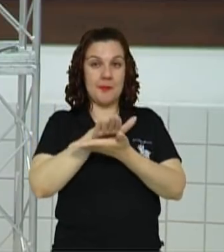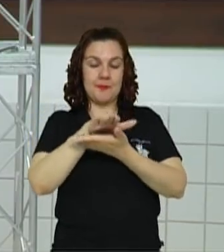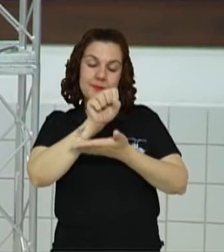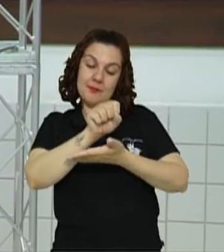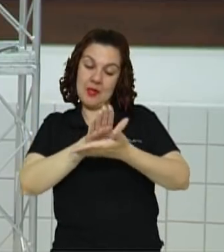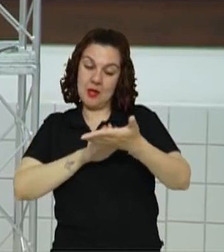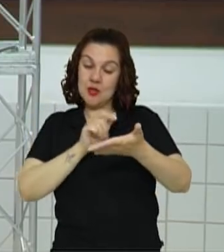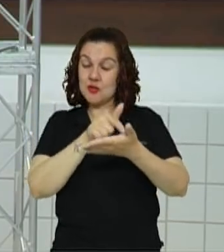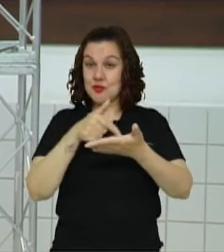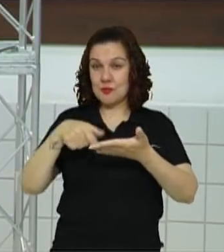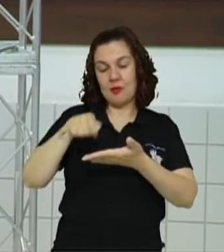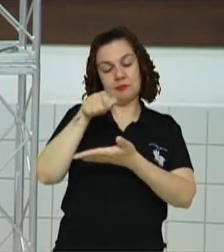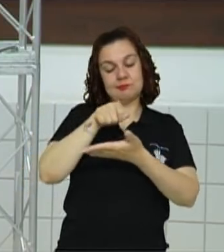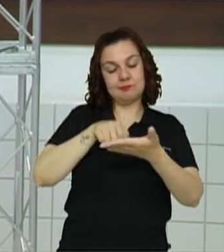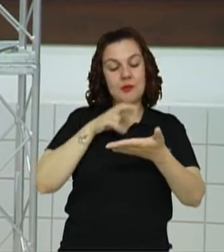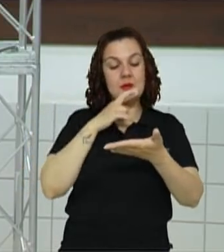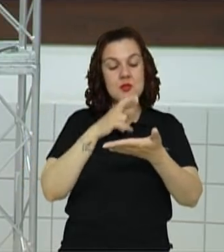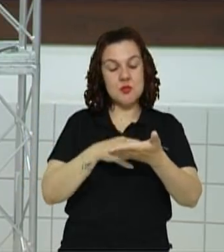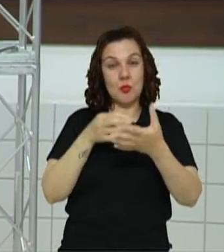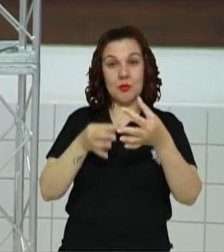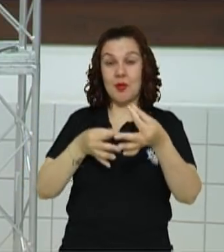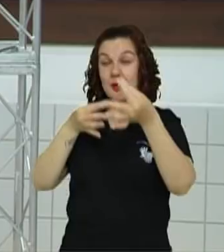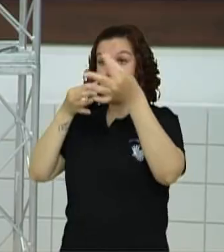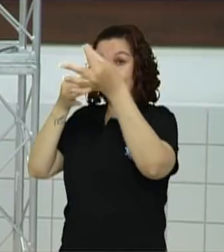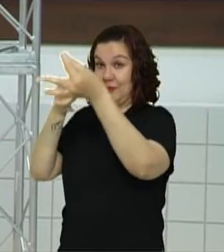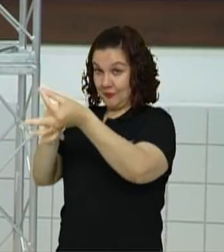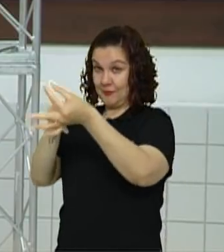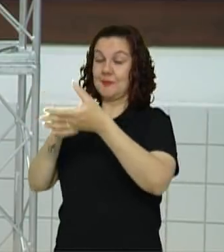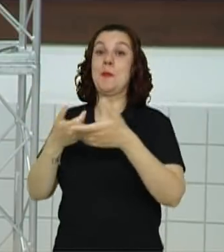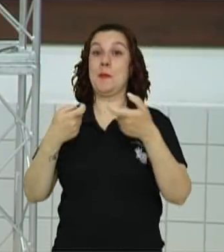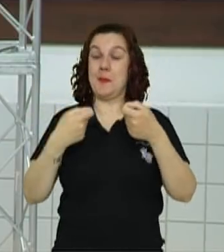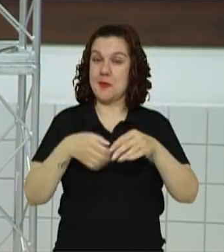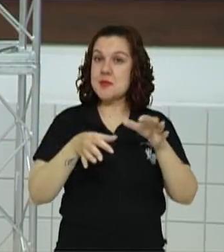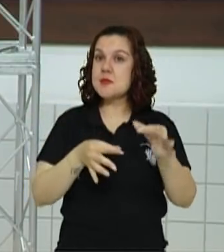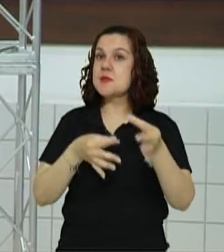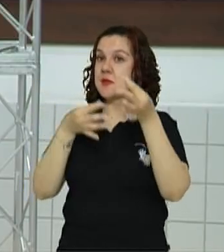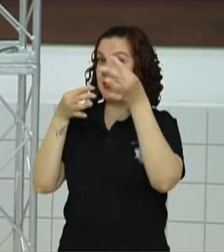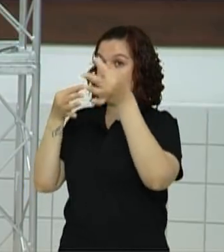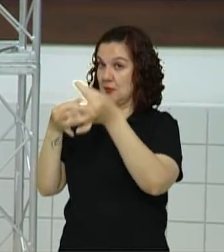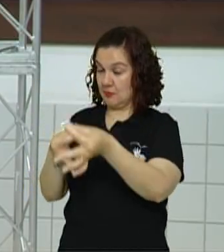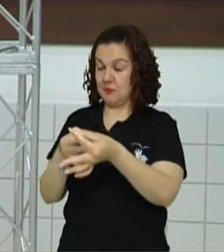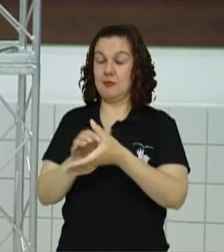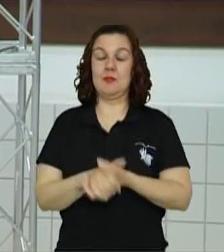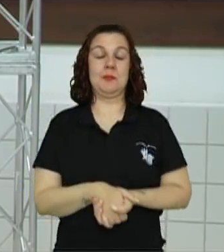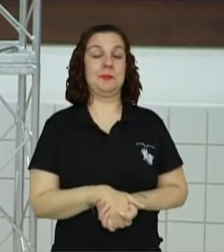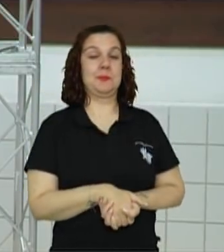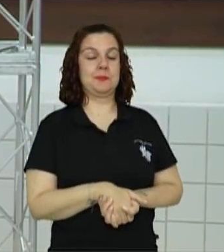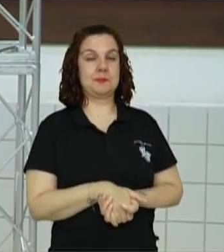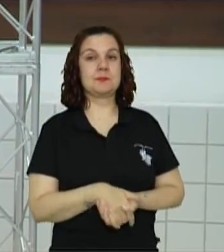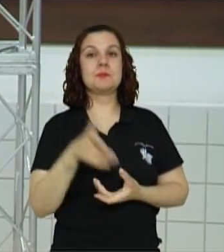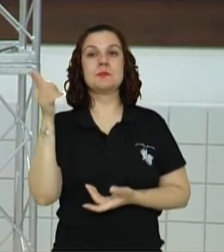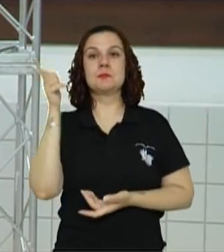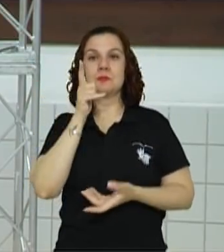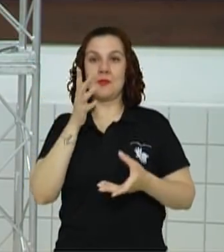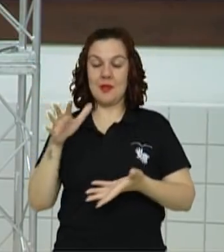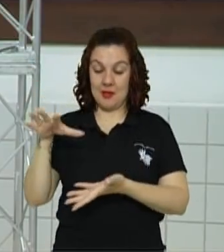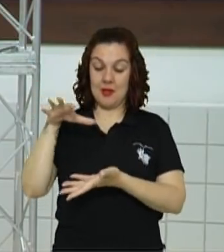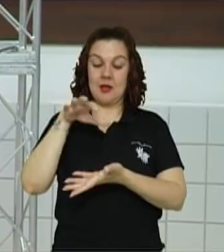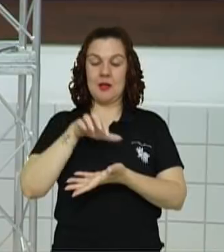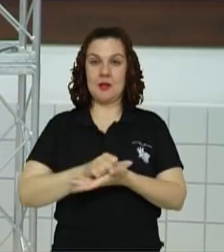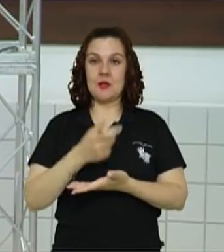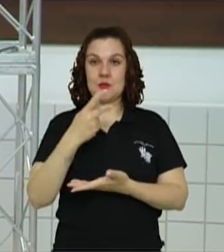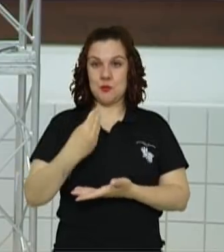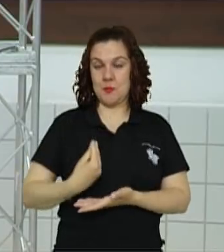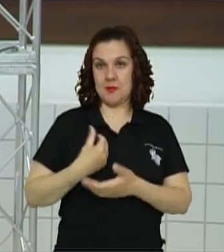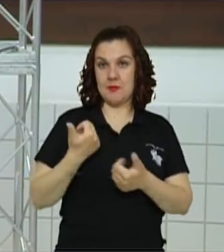para acompanhar os nossos estudos e também não esqueça de devolver os materiais na escola, para que você possa